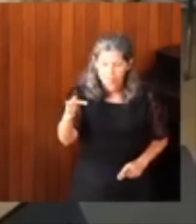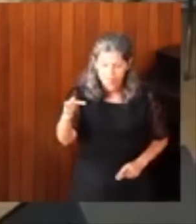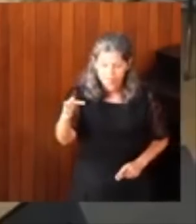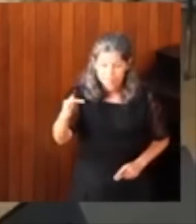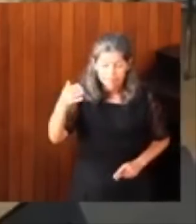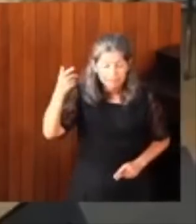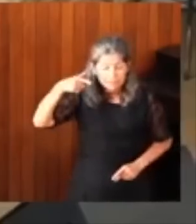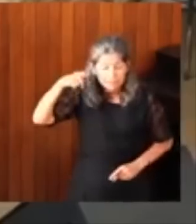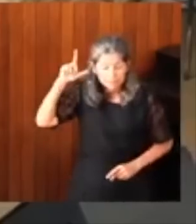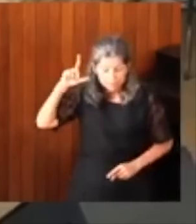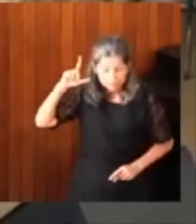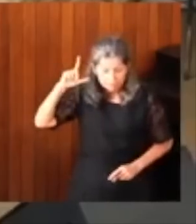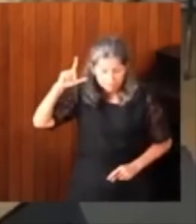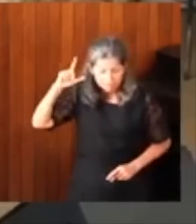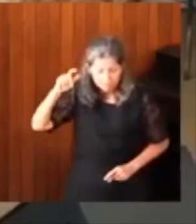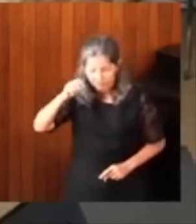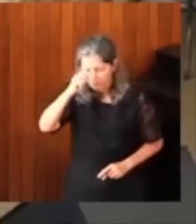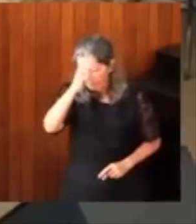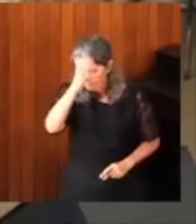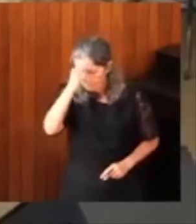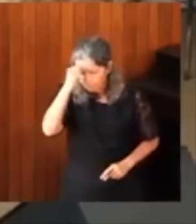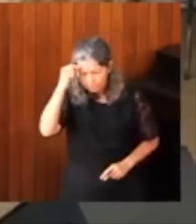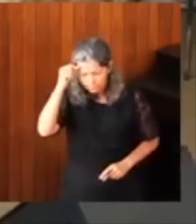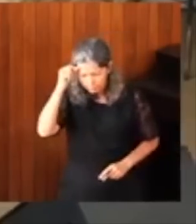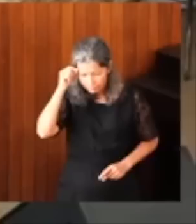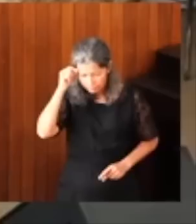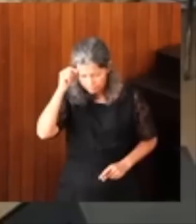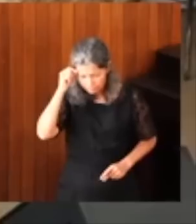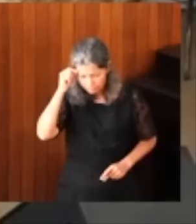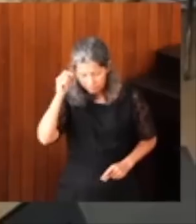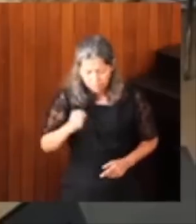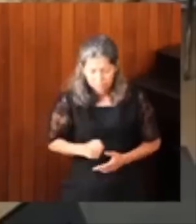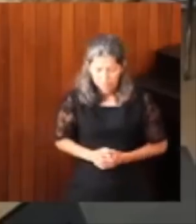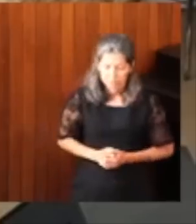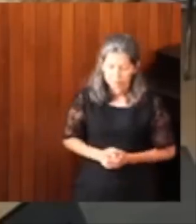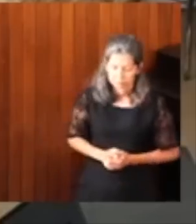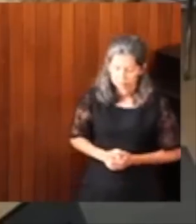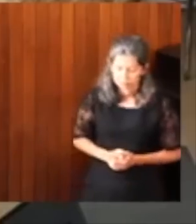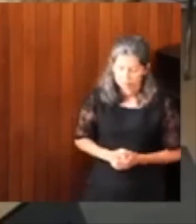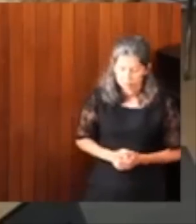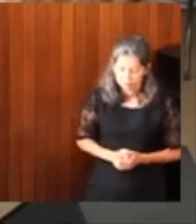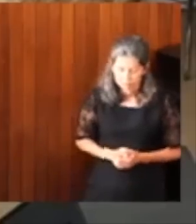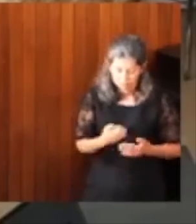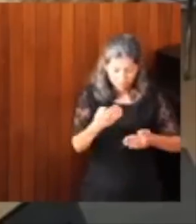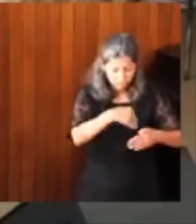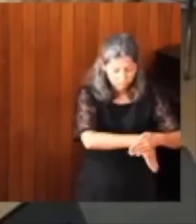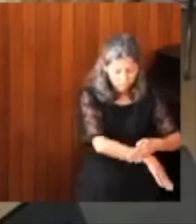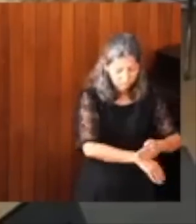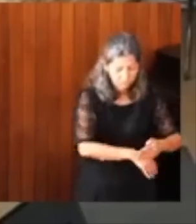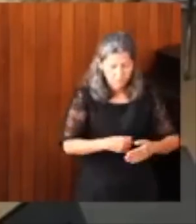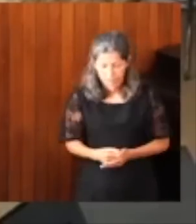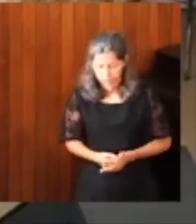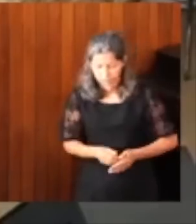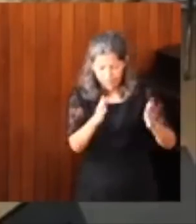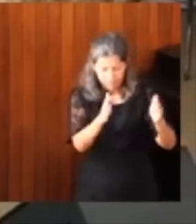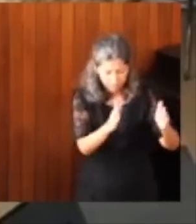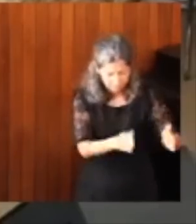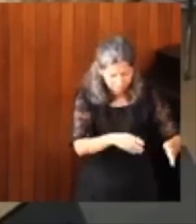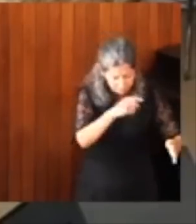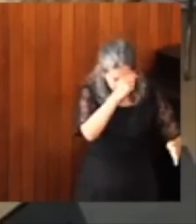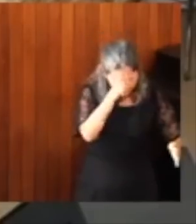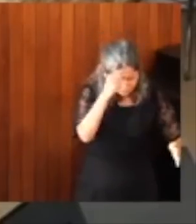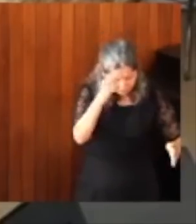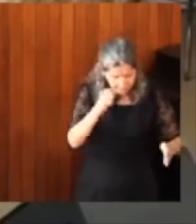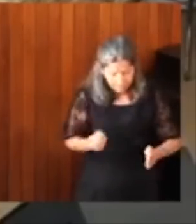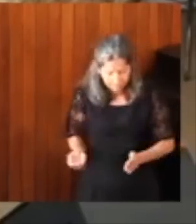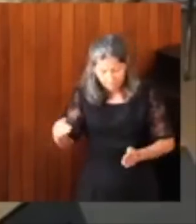na história. Né? Besta do abismo, lá no século XIX. Aí vem a besta da terra, a besta do mar. A besta do mar já é bem mais